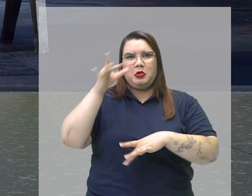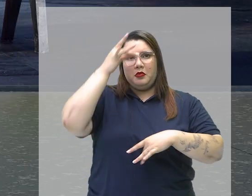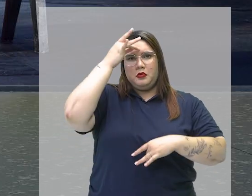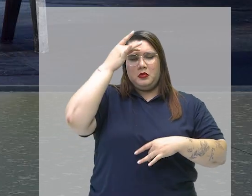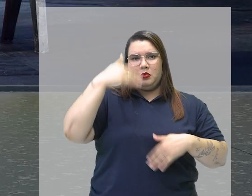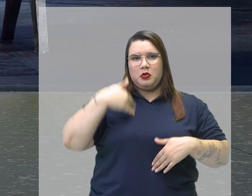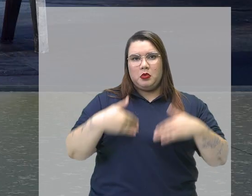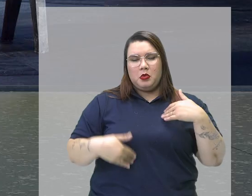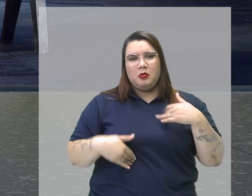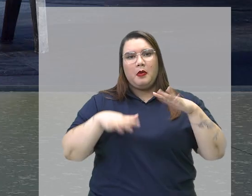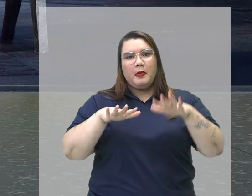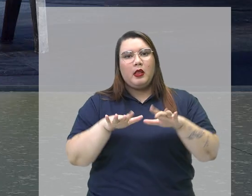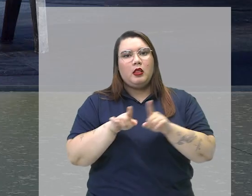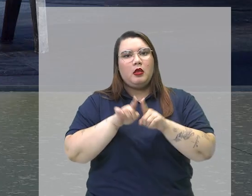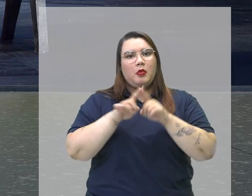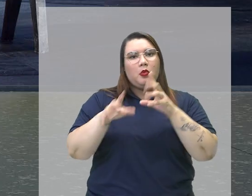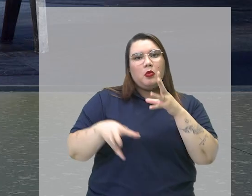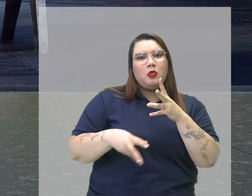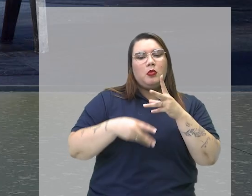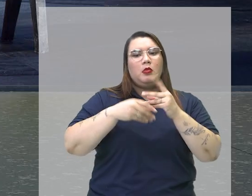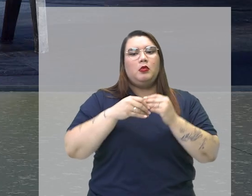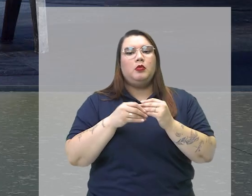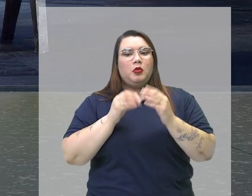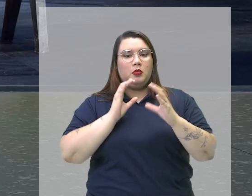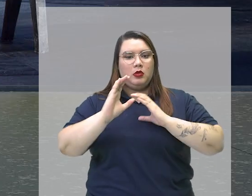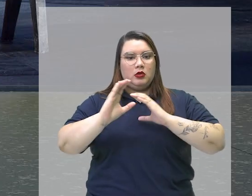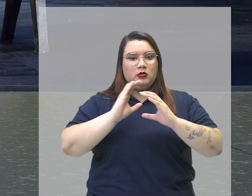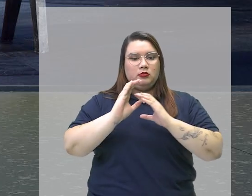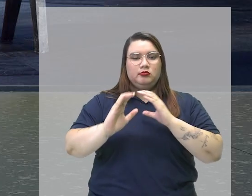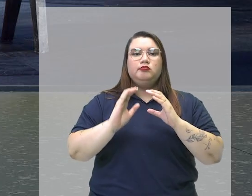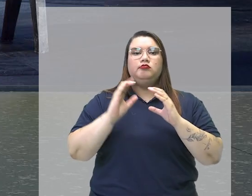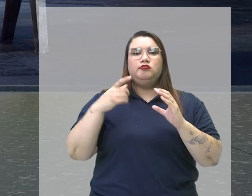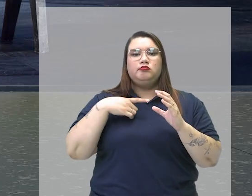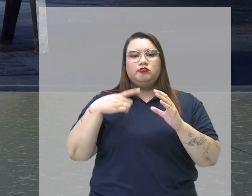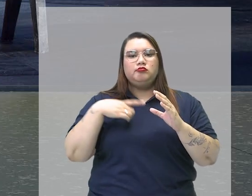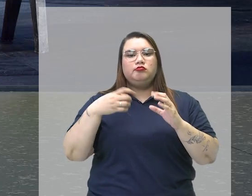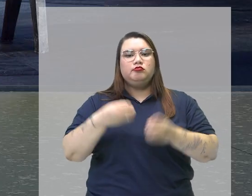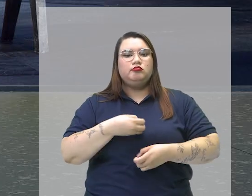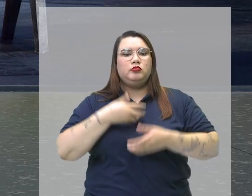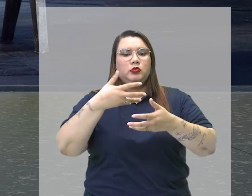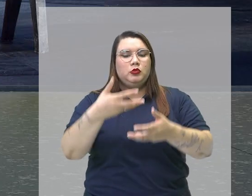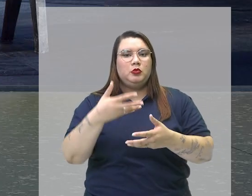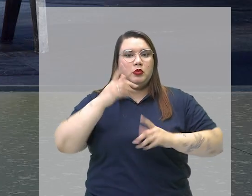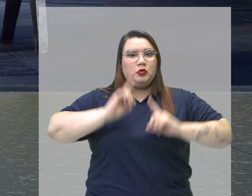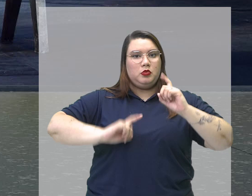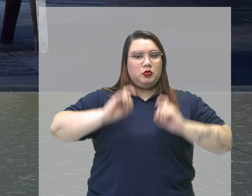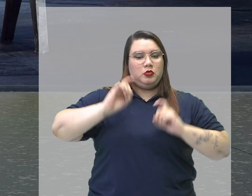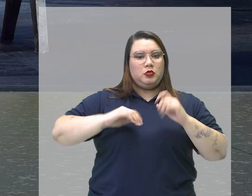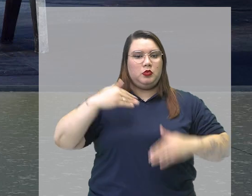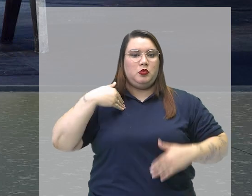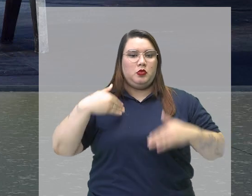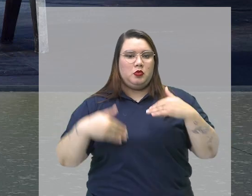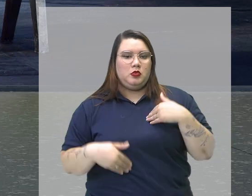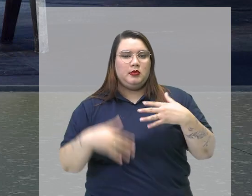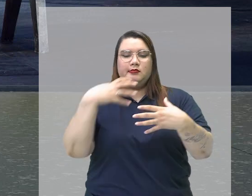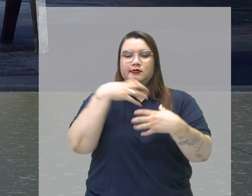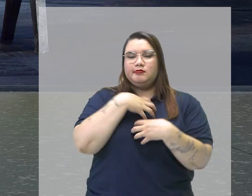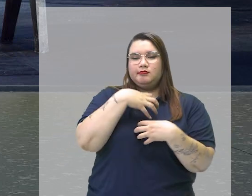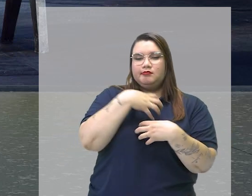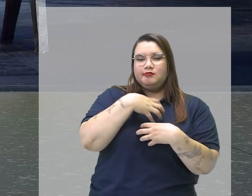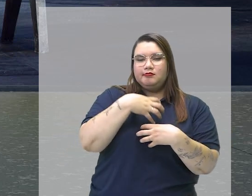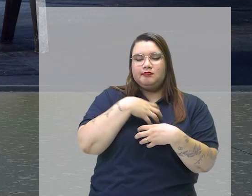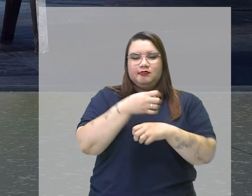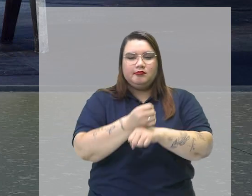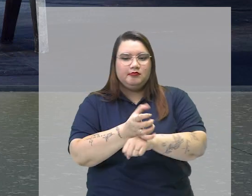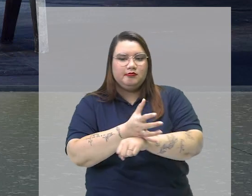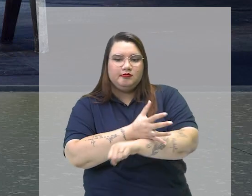de performance física. Então, no teatro também nós trabalhamos essa questão da expressão corporal, dos